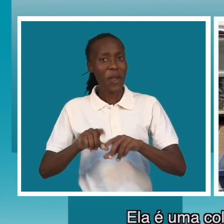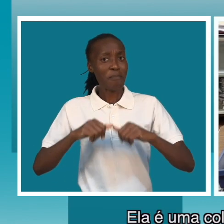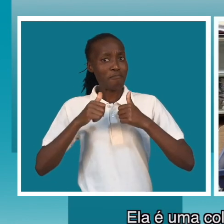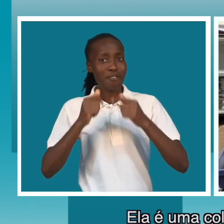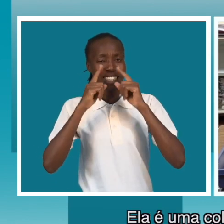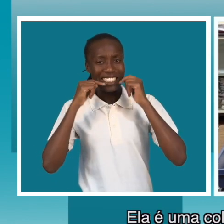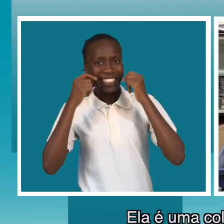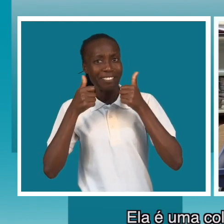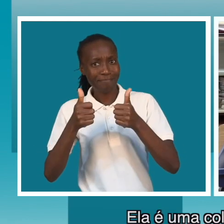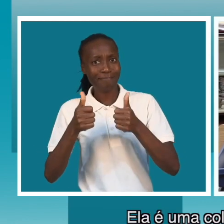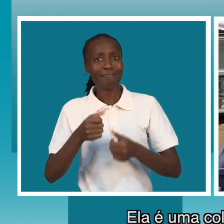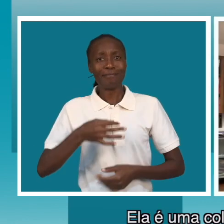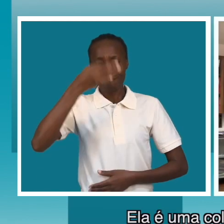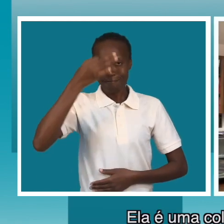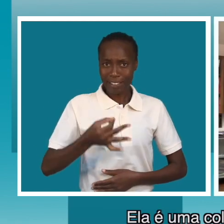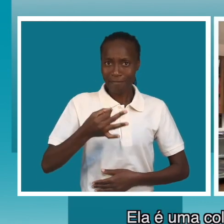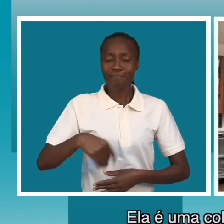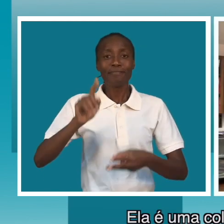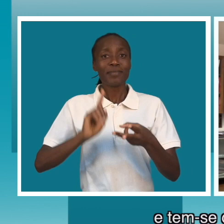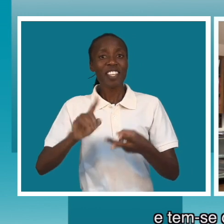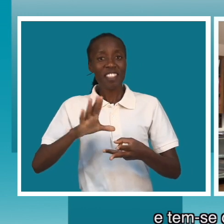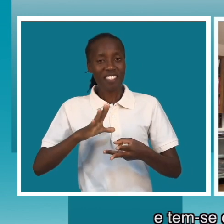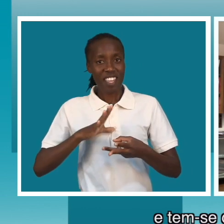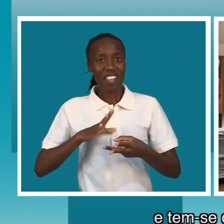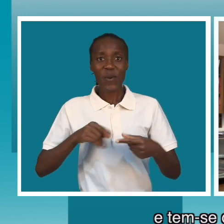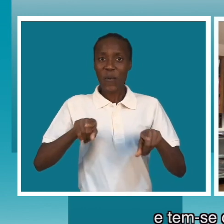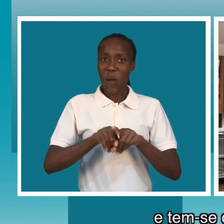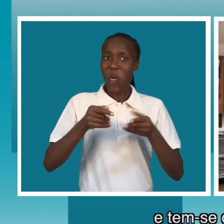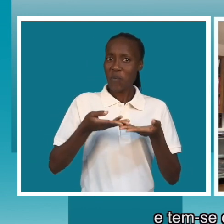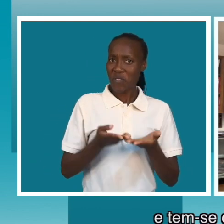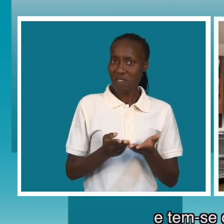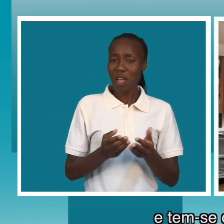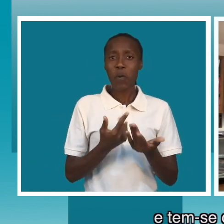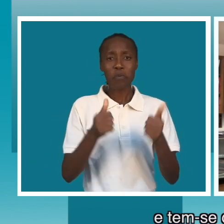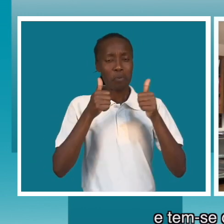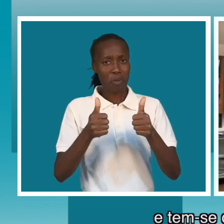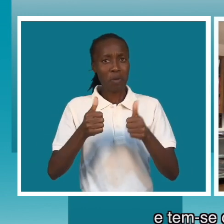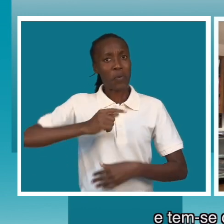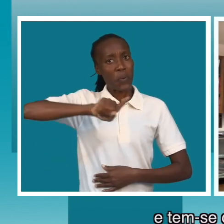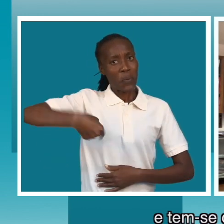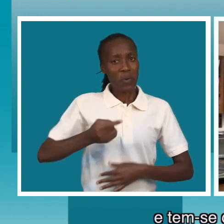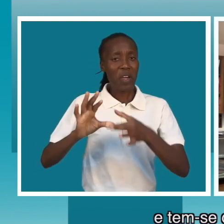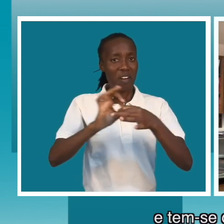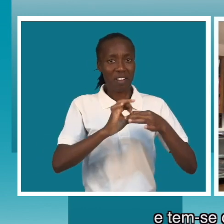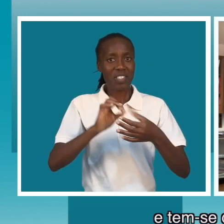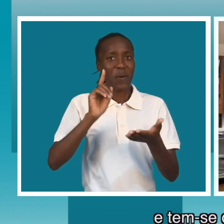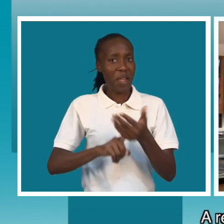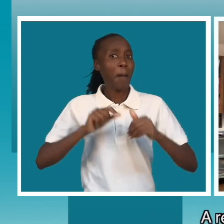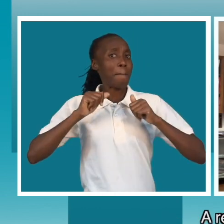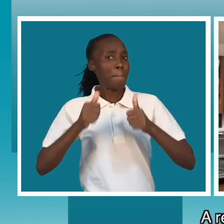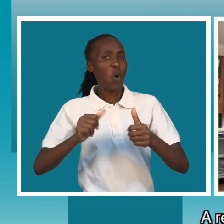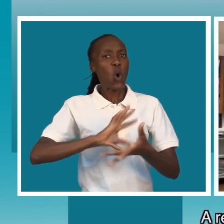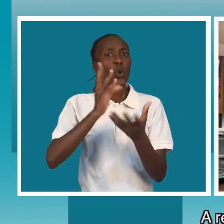muito simpática, acima. E tem se apresentado muito bem conosco. A relação é